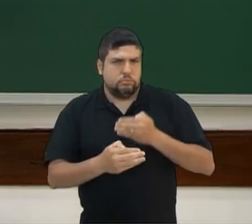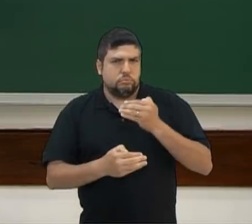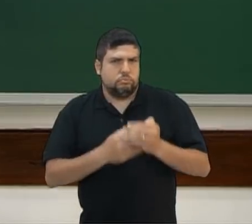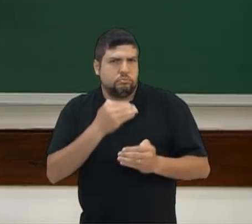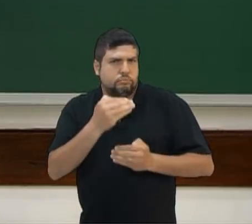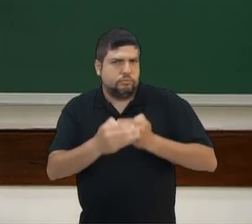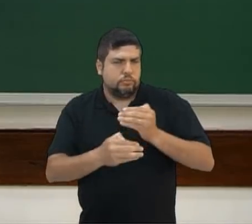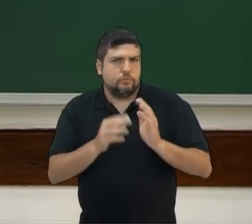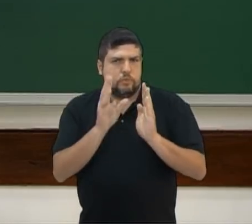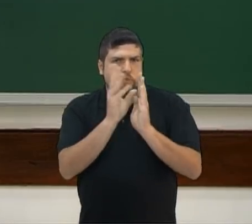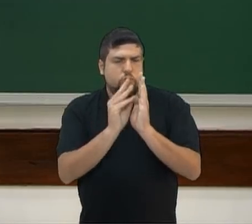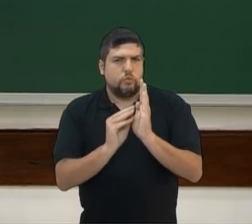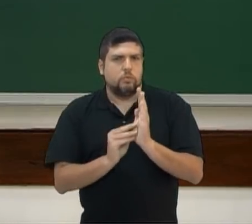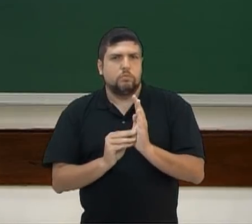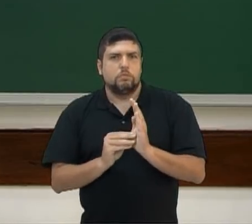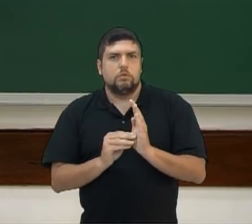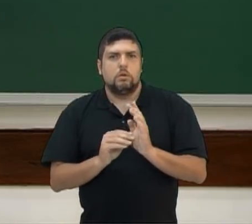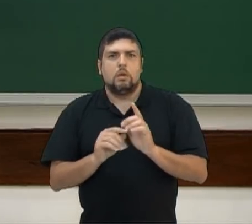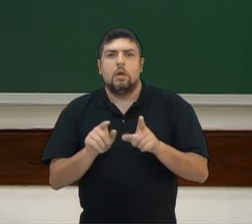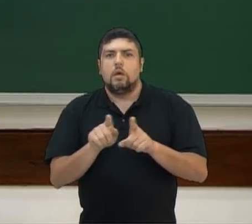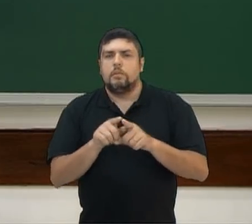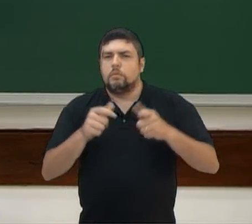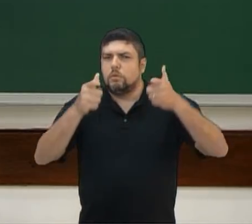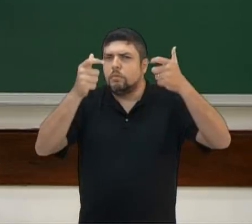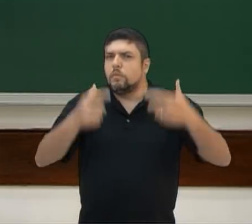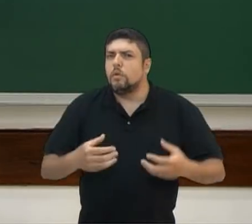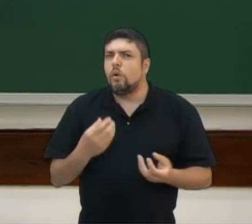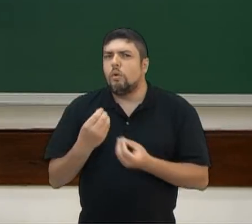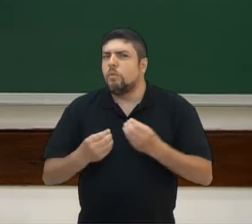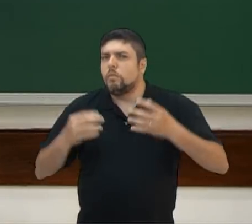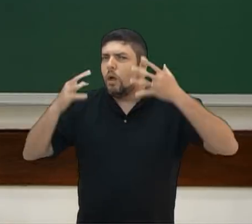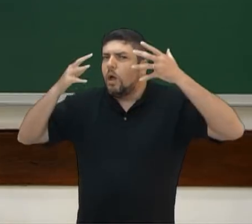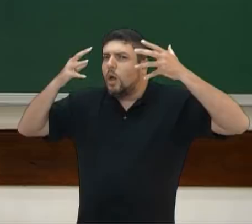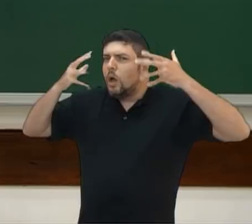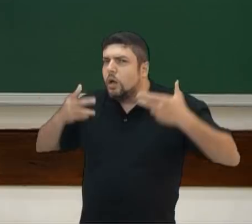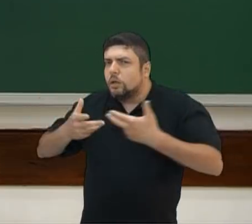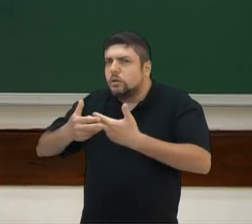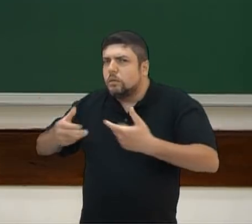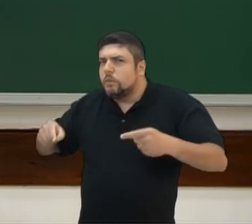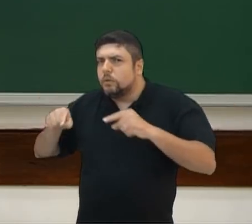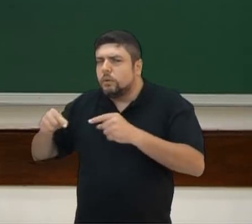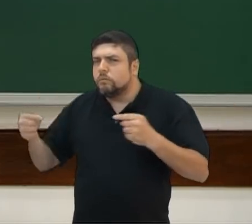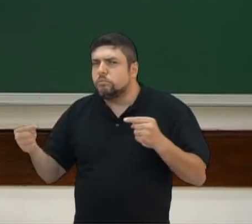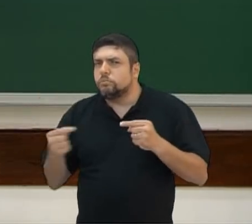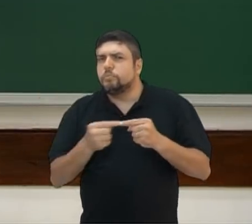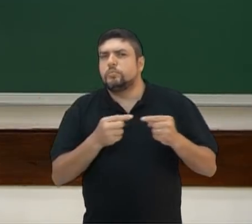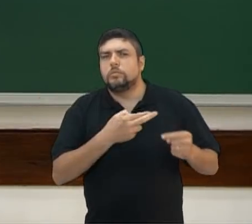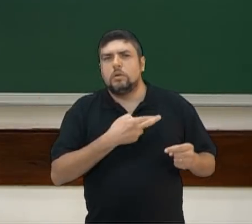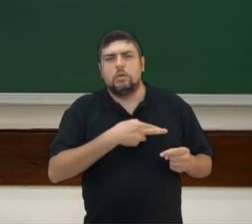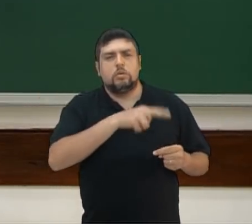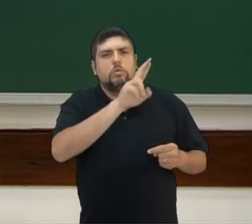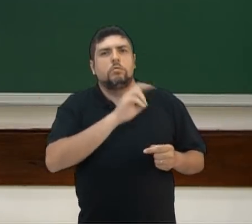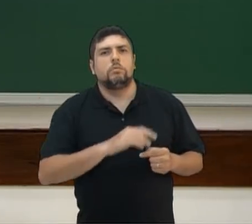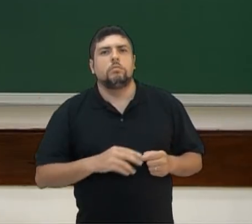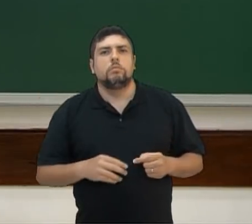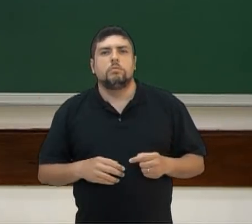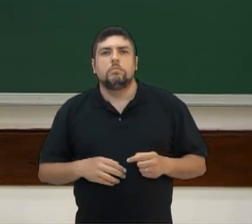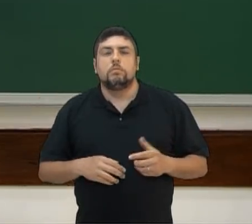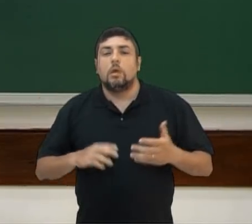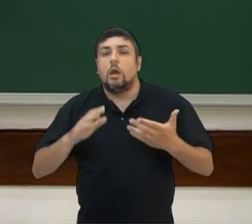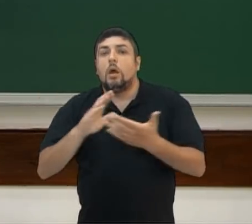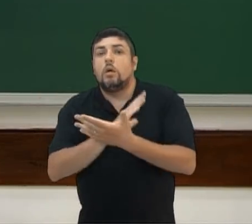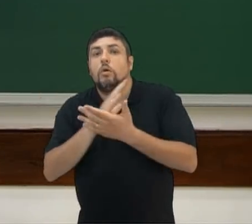conteúdo. Vamos falar dos animais como símbolos sagrados. Vamos falar dos símbolos que não são construídos porque são símbolos